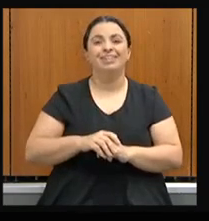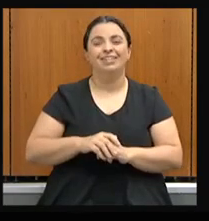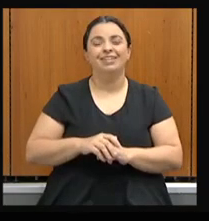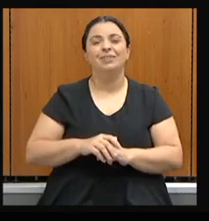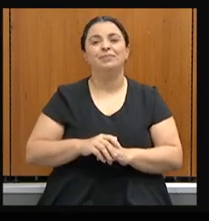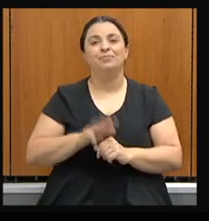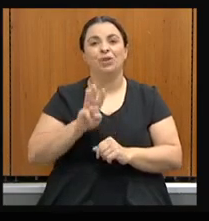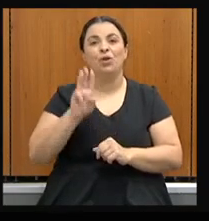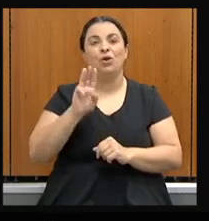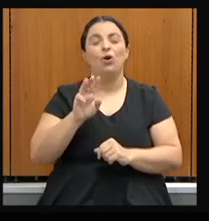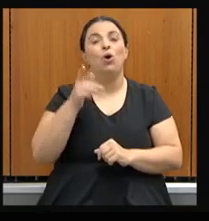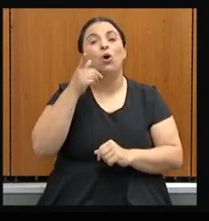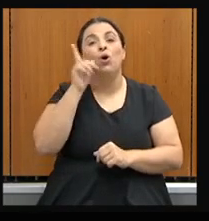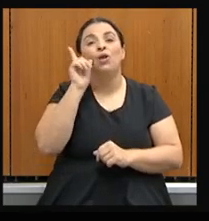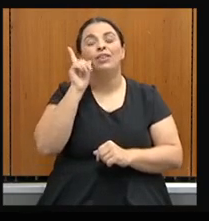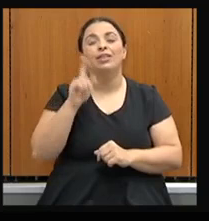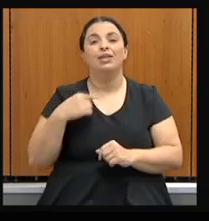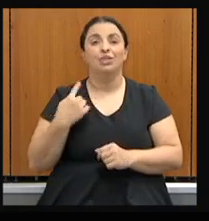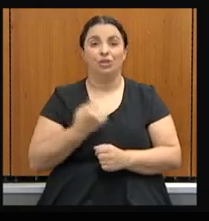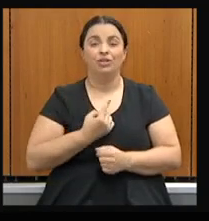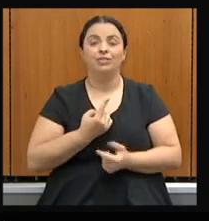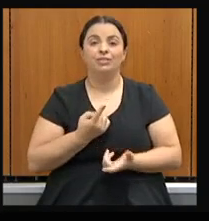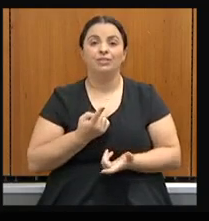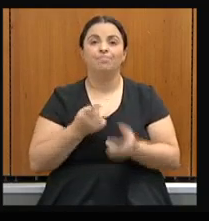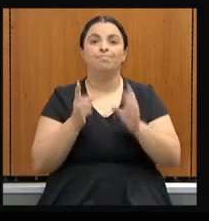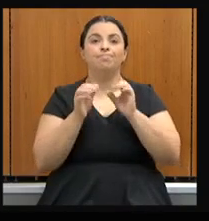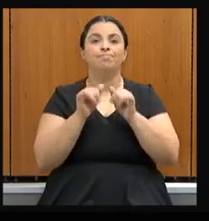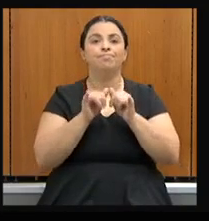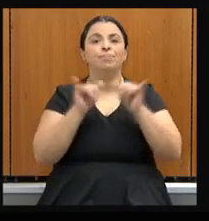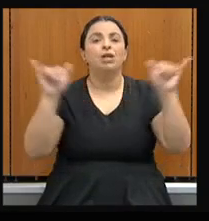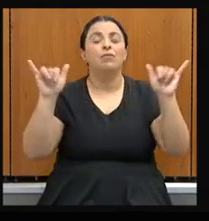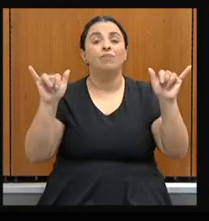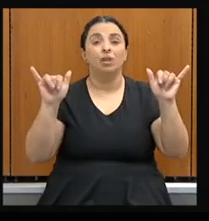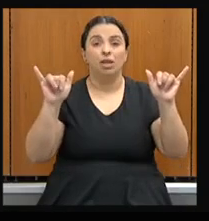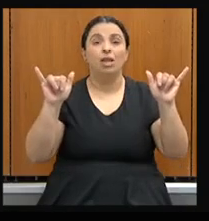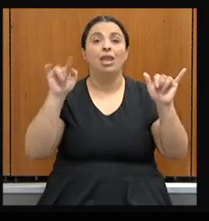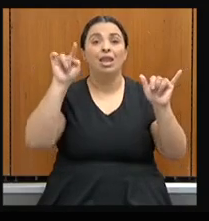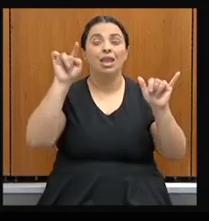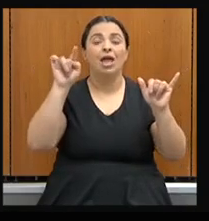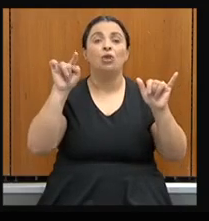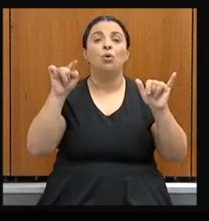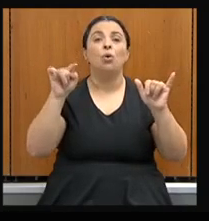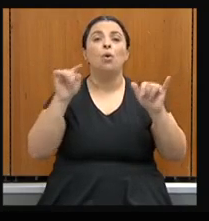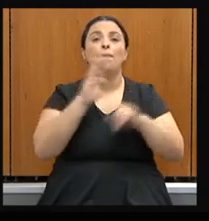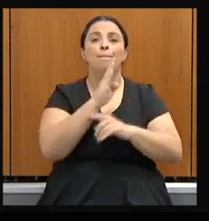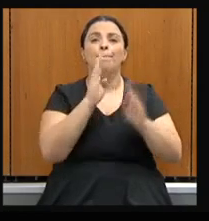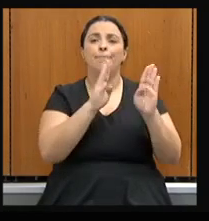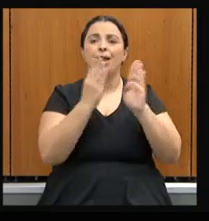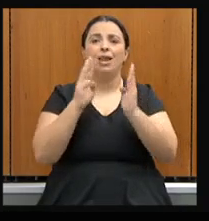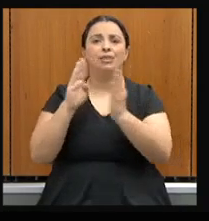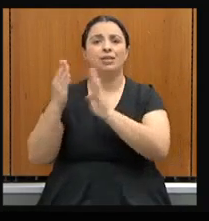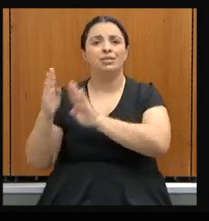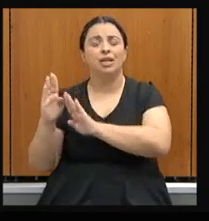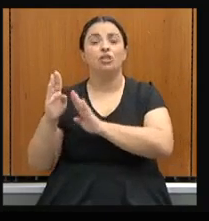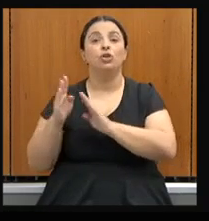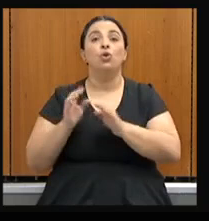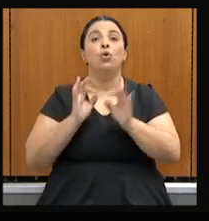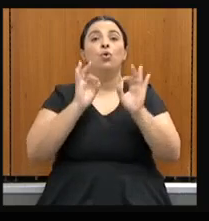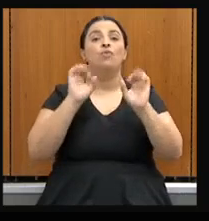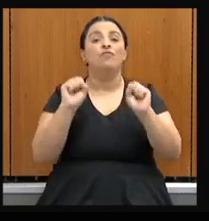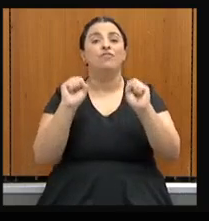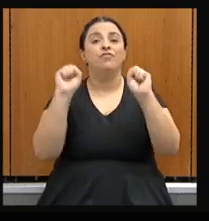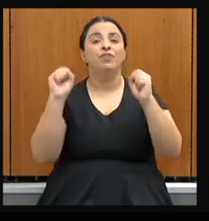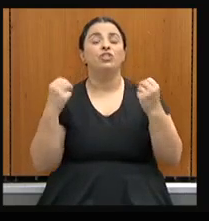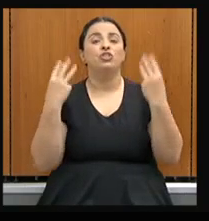é, ontem nós lançamos o Palácio das Artes, o Festival Cultura da Paz. Bom, nós colocamos